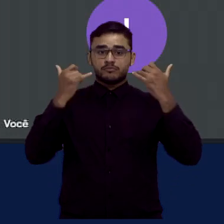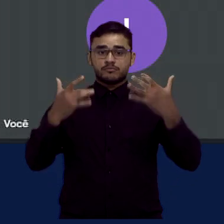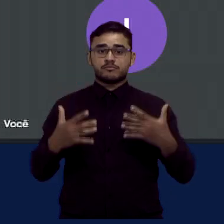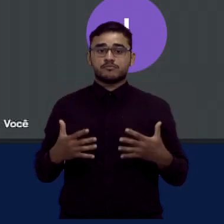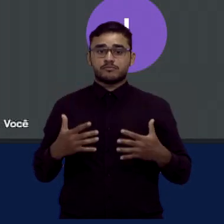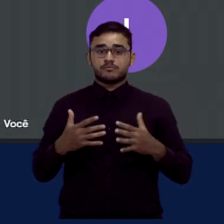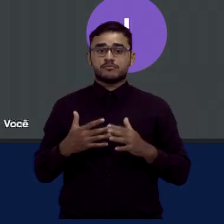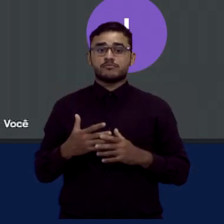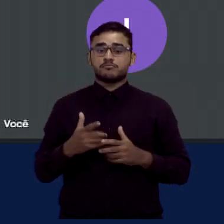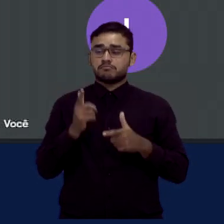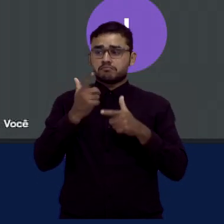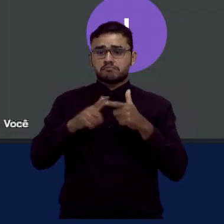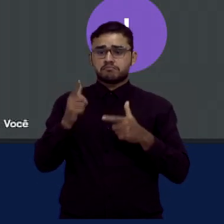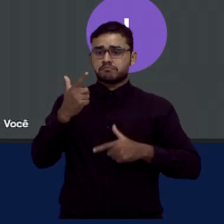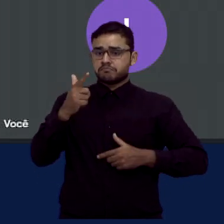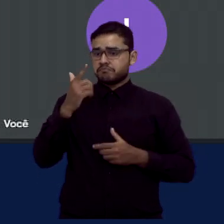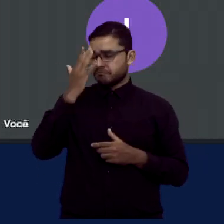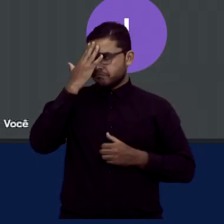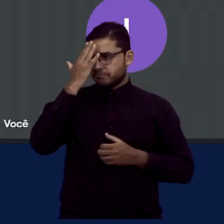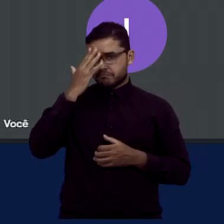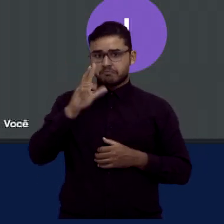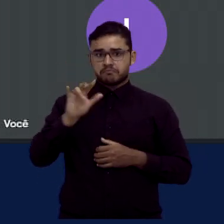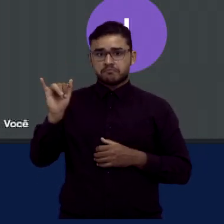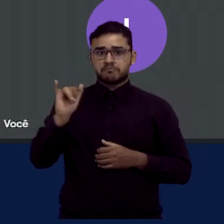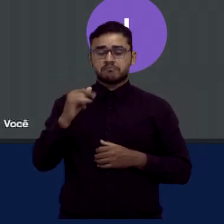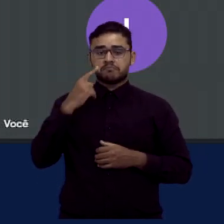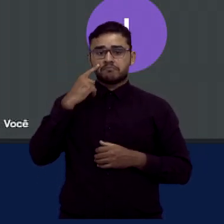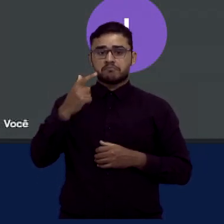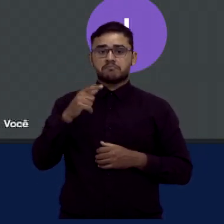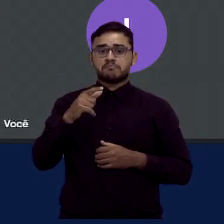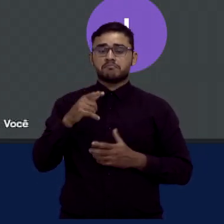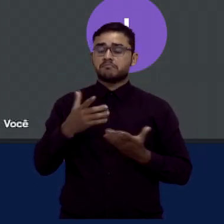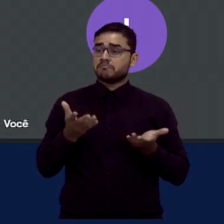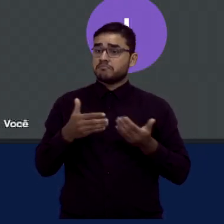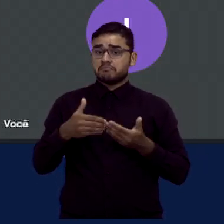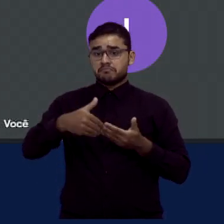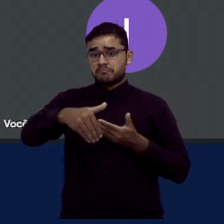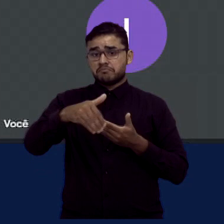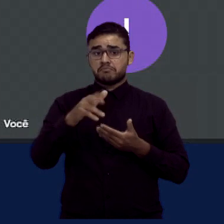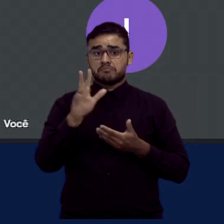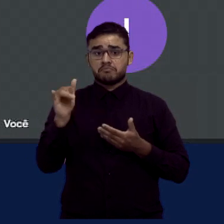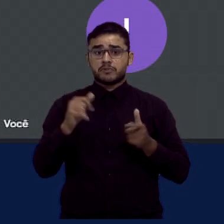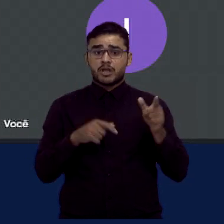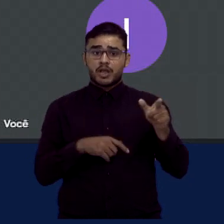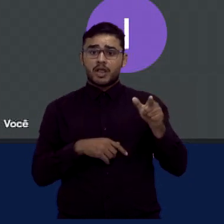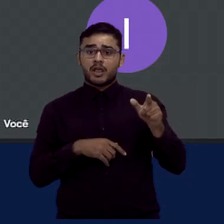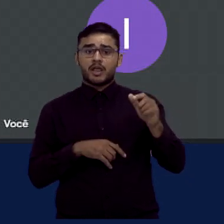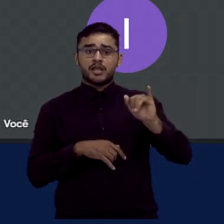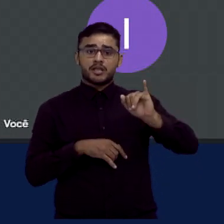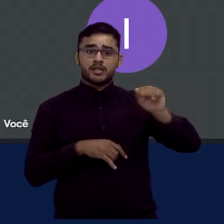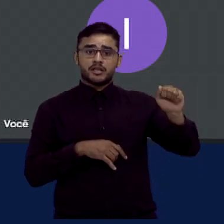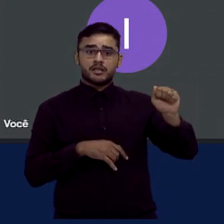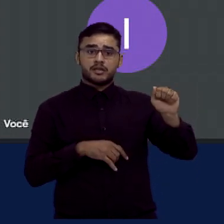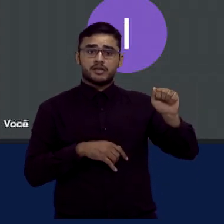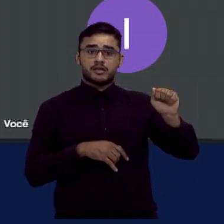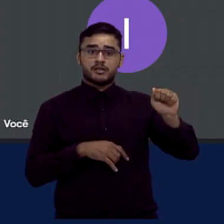não vejo problema nenhum. Acho que ela vai chegar num ponto que ela não vai tirar o meu emprego. A IA não é o